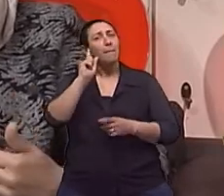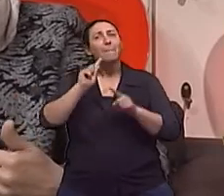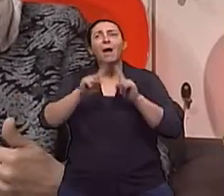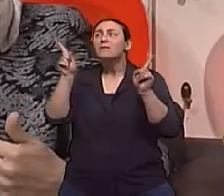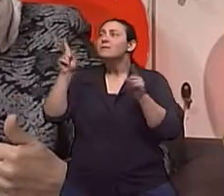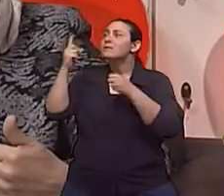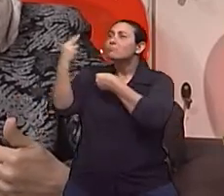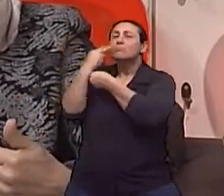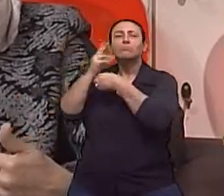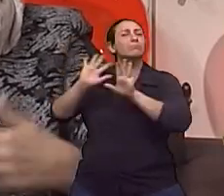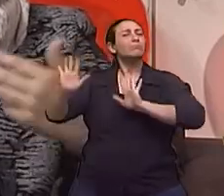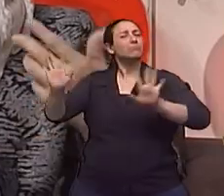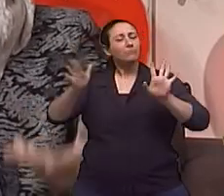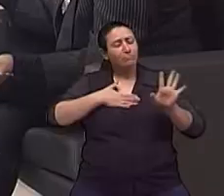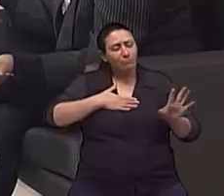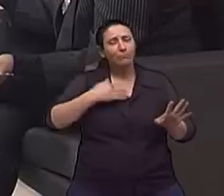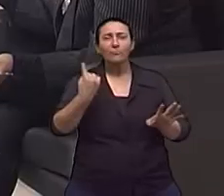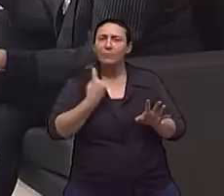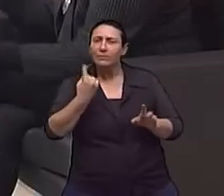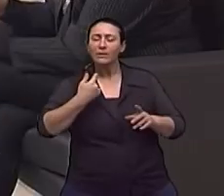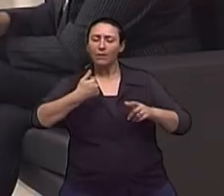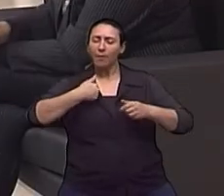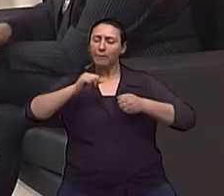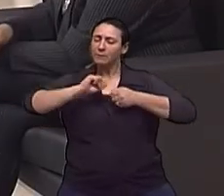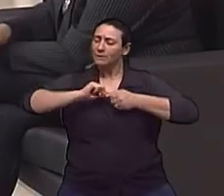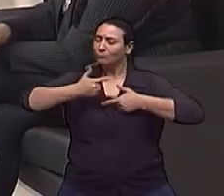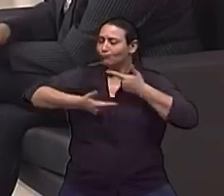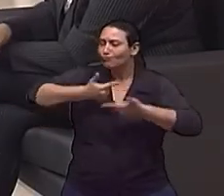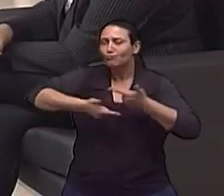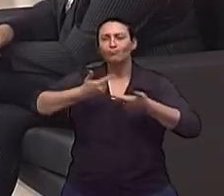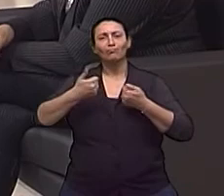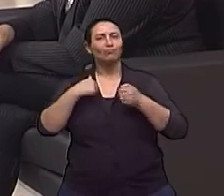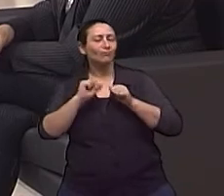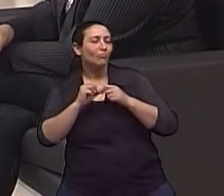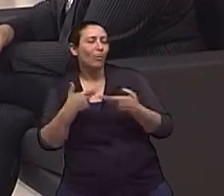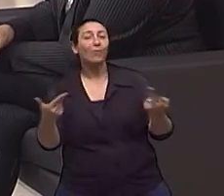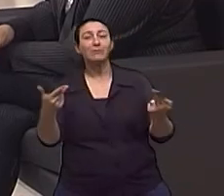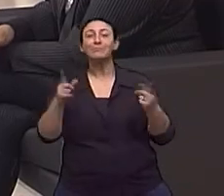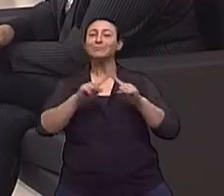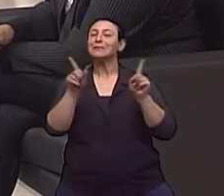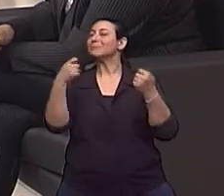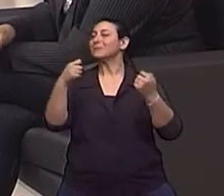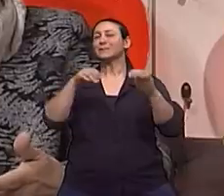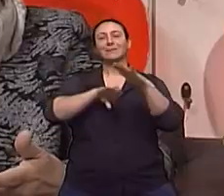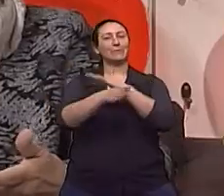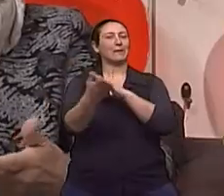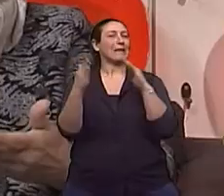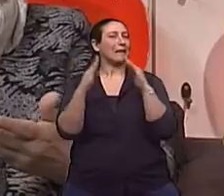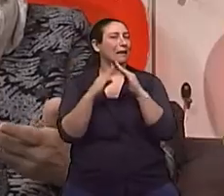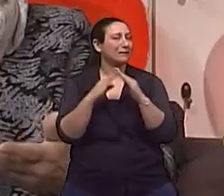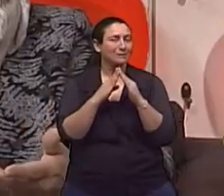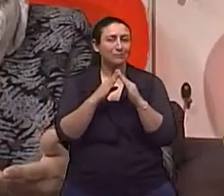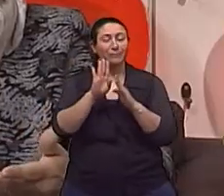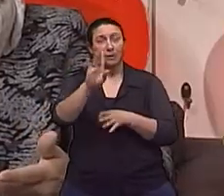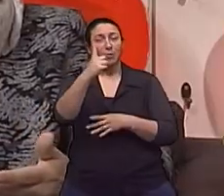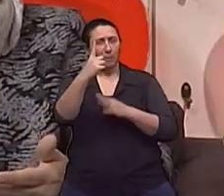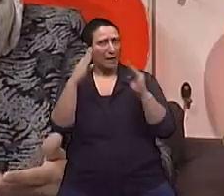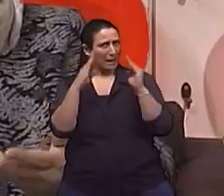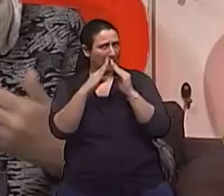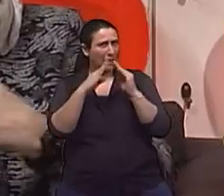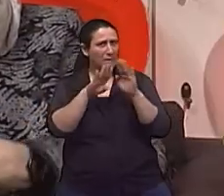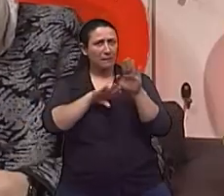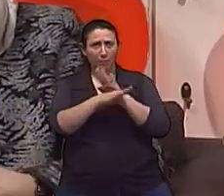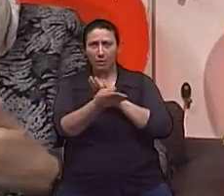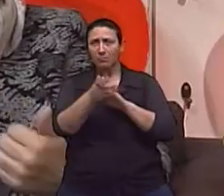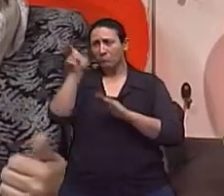agora o que produzindo de uma certa forma sozinho então mas o que que vai ser necessário adaptar as casas aí na sua frente uma casa adaptada